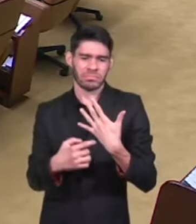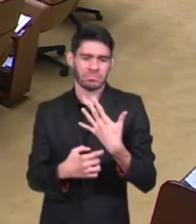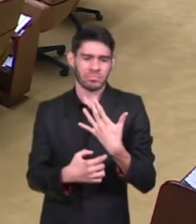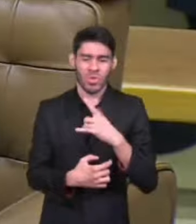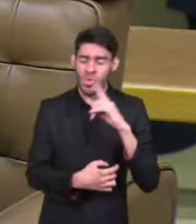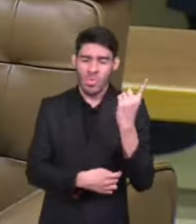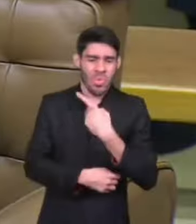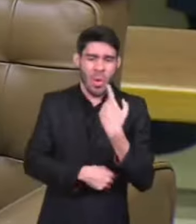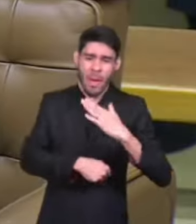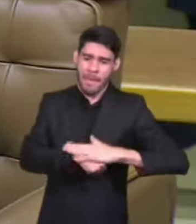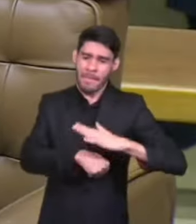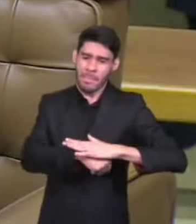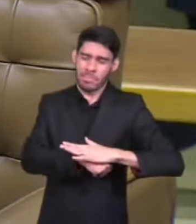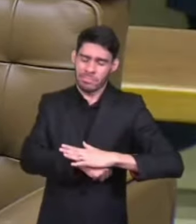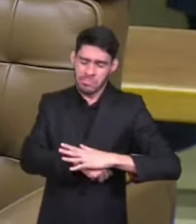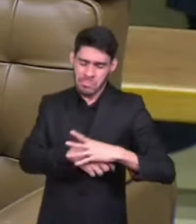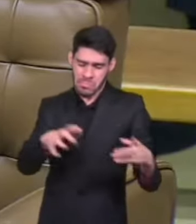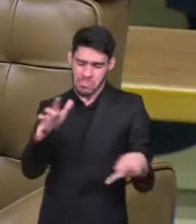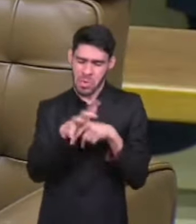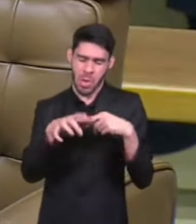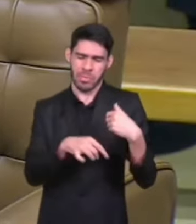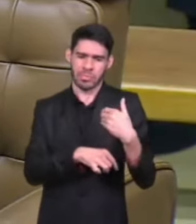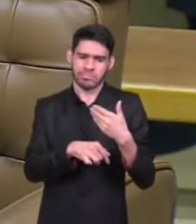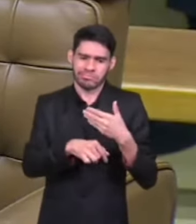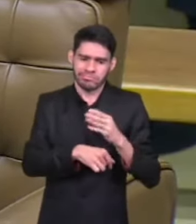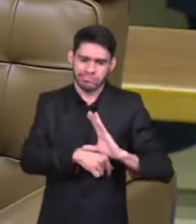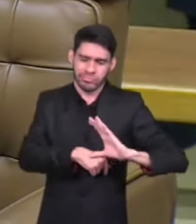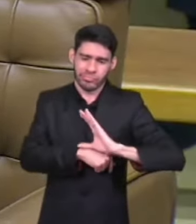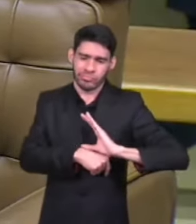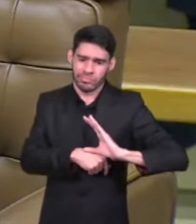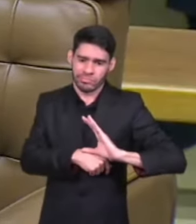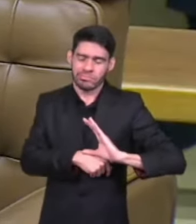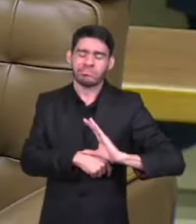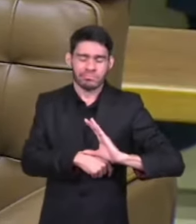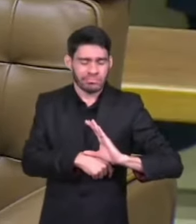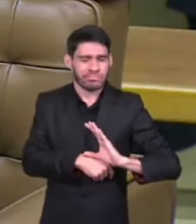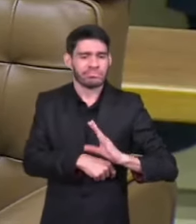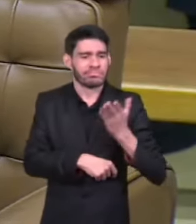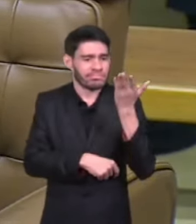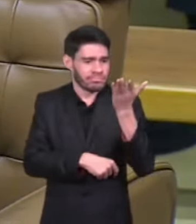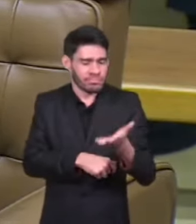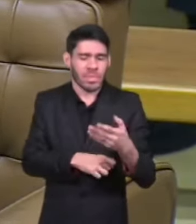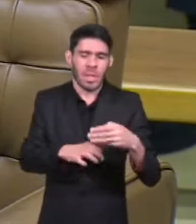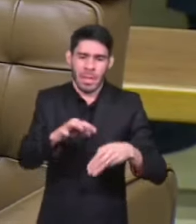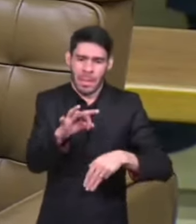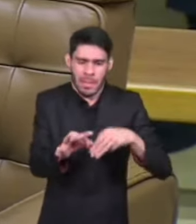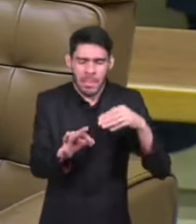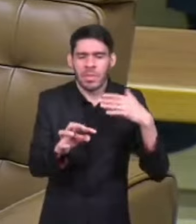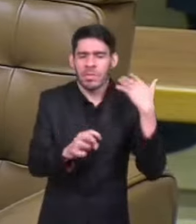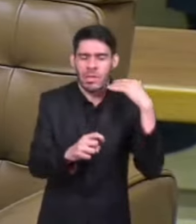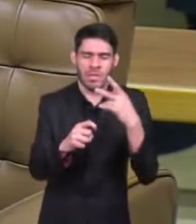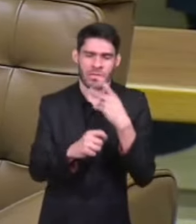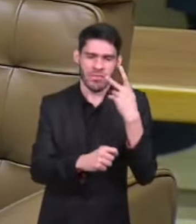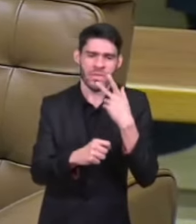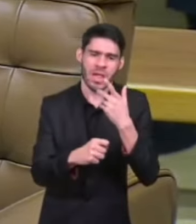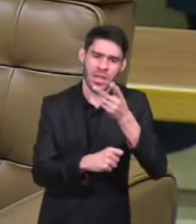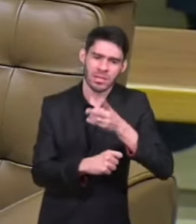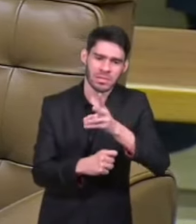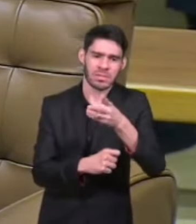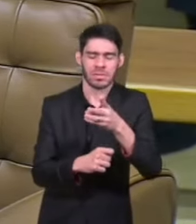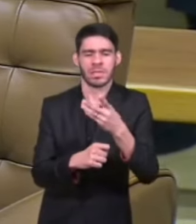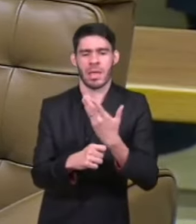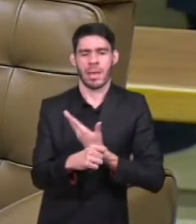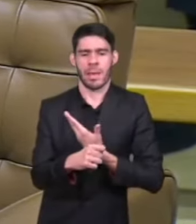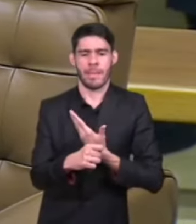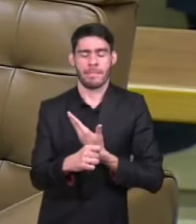mesmos as nossas lições a partir do texto constitucional, ou como Vossa Excelência costuma dizer, ministra Carmen, o nosso amigo